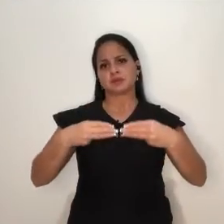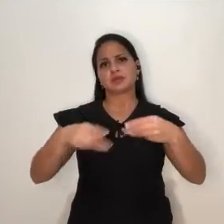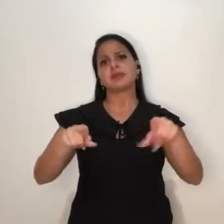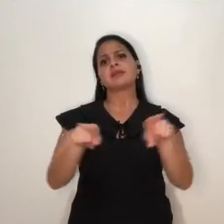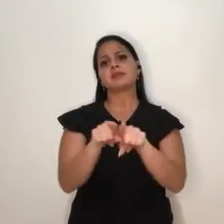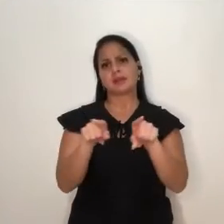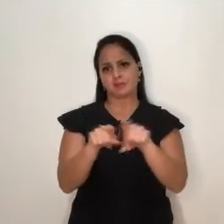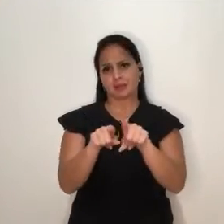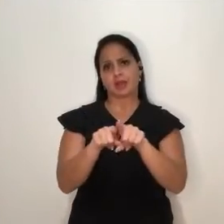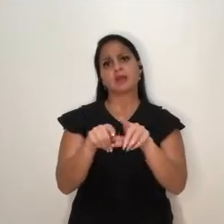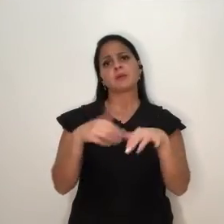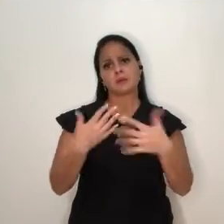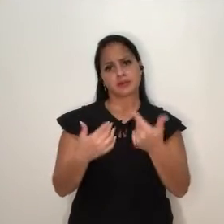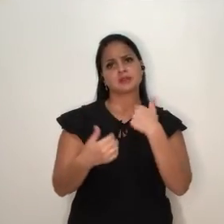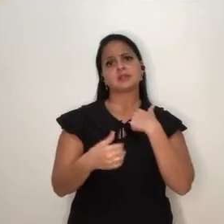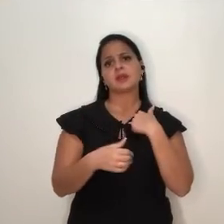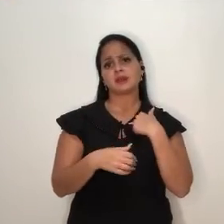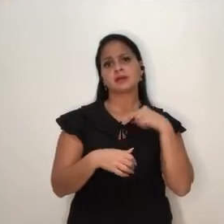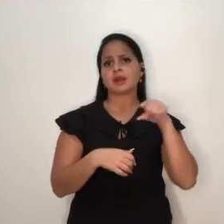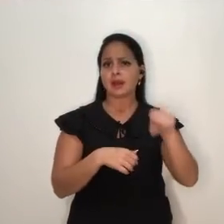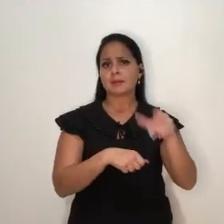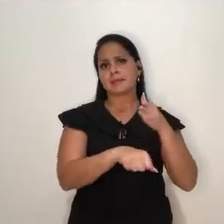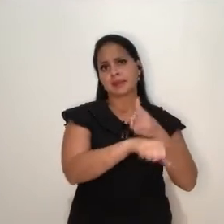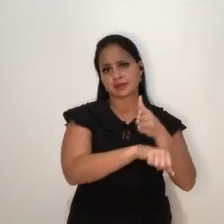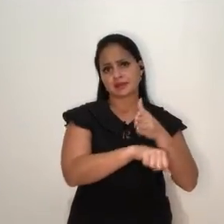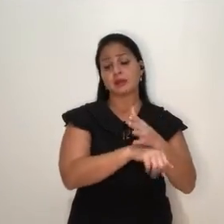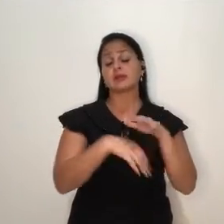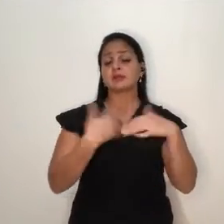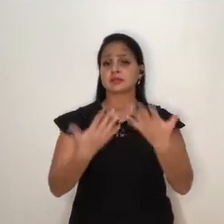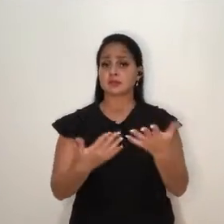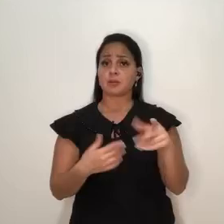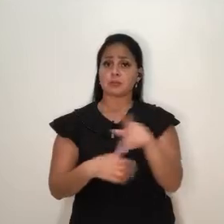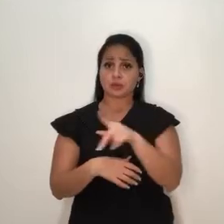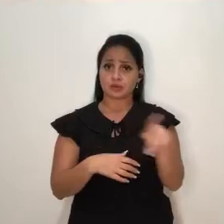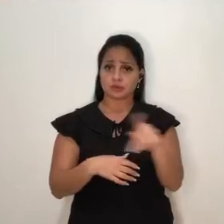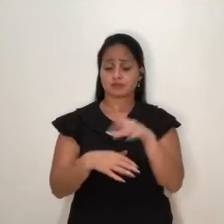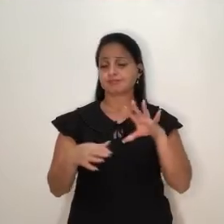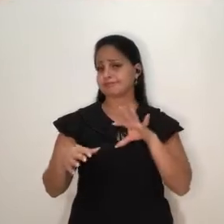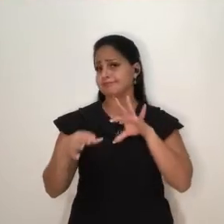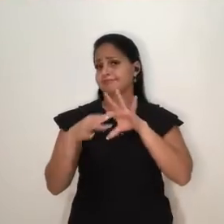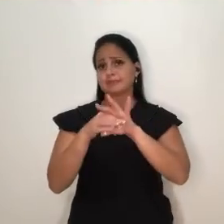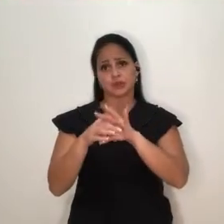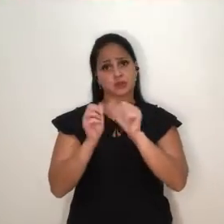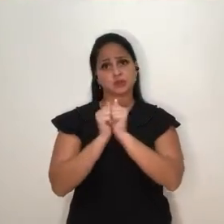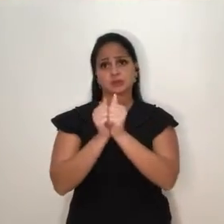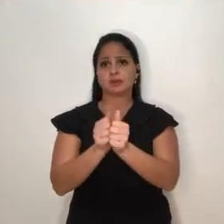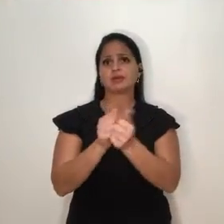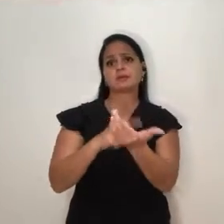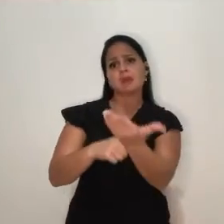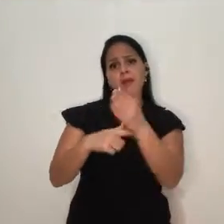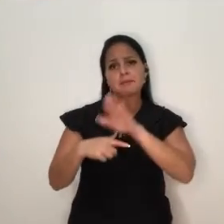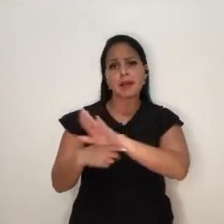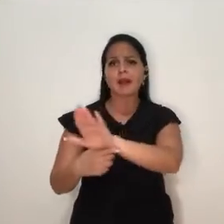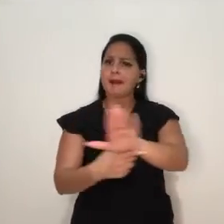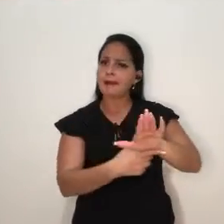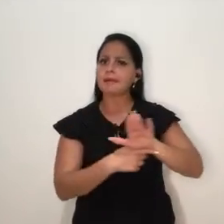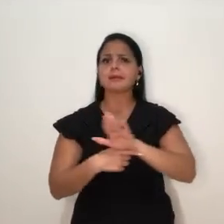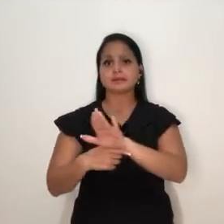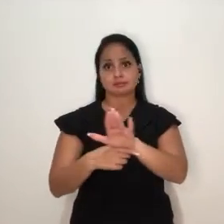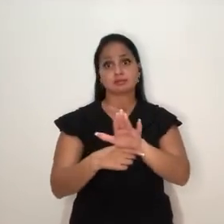professores tinham uma conexão muito forte, eu ajudando eles me ajudando, claro que eles me ajudando mais, né? Mas